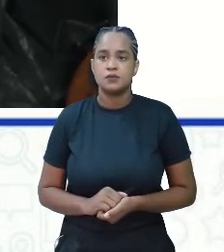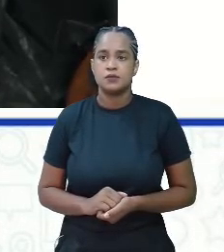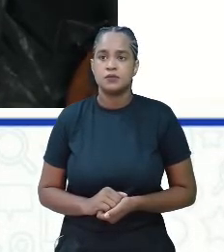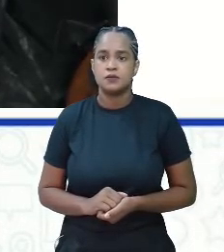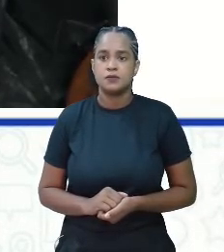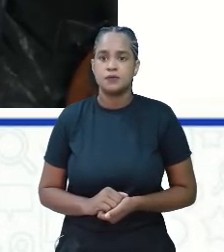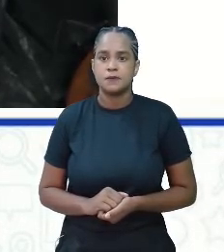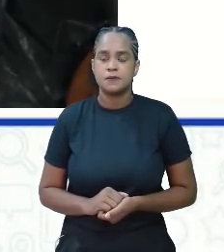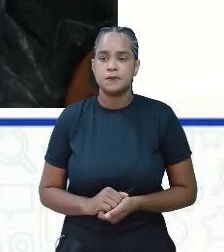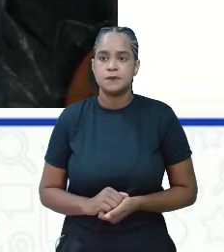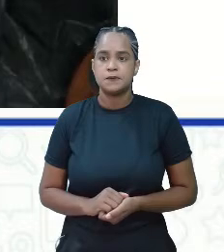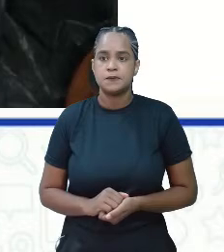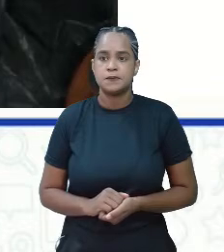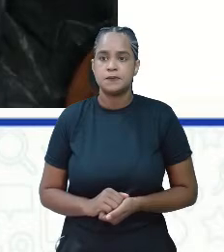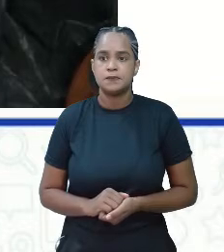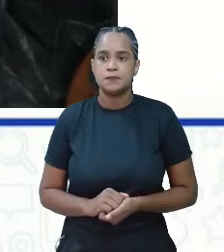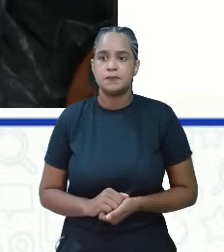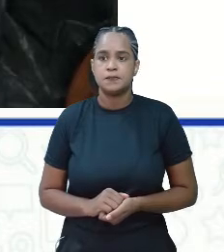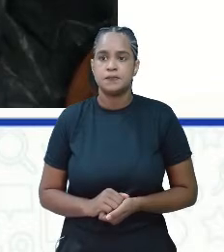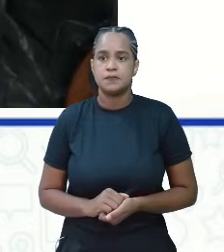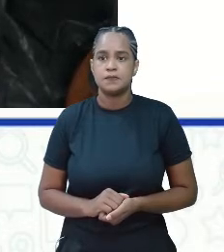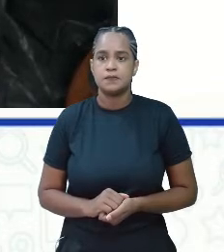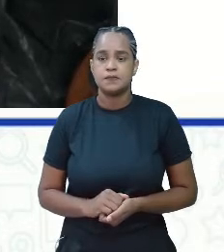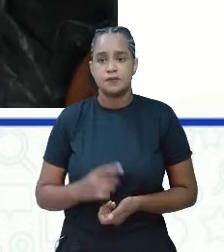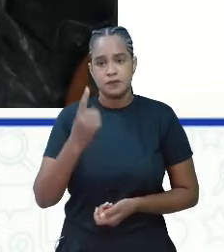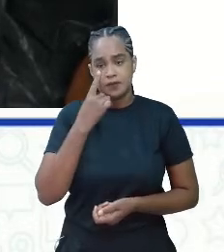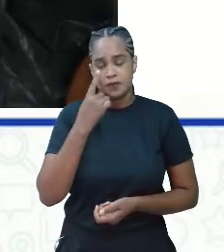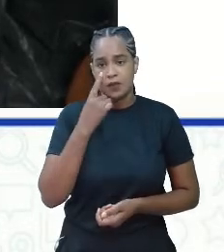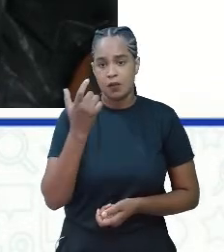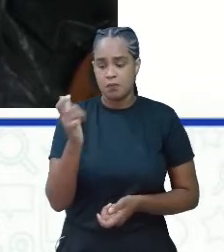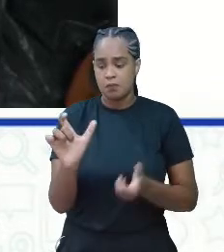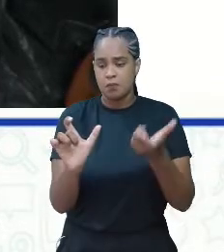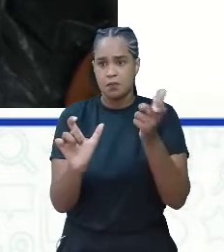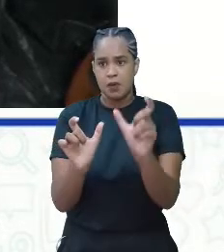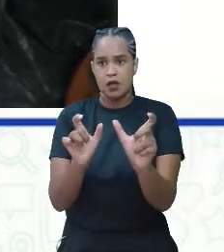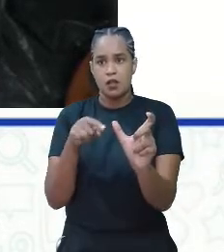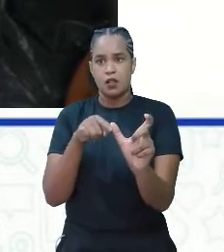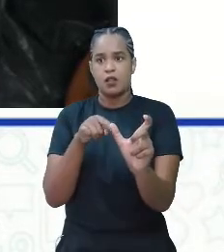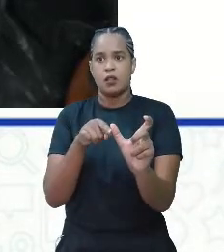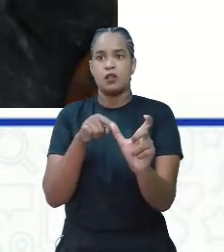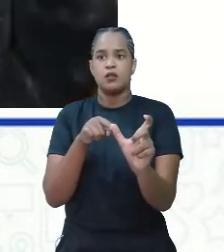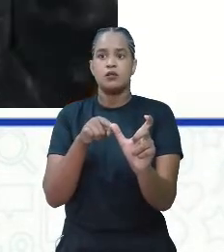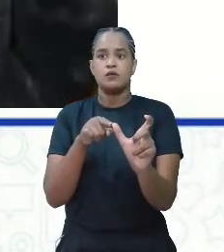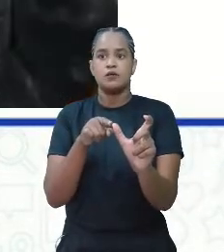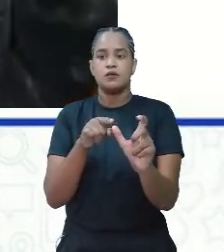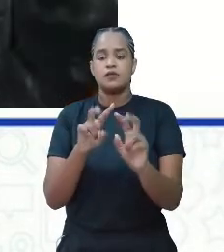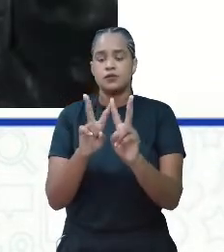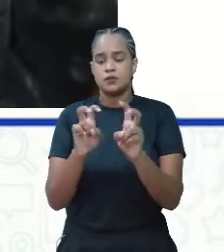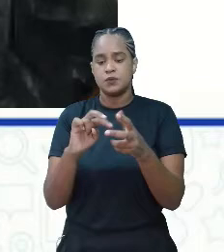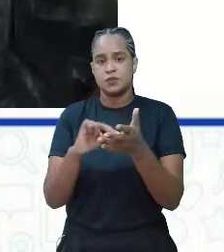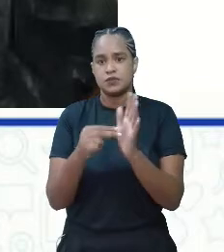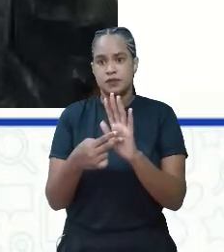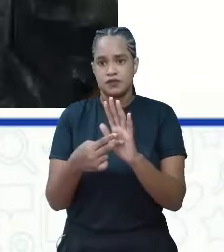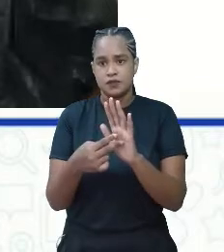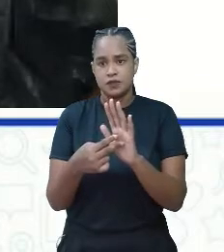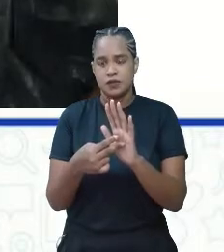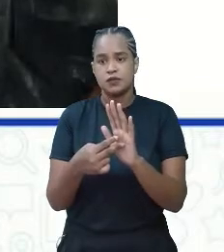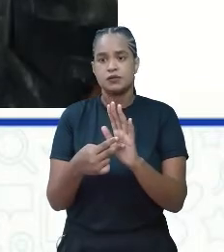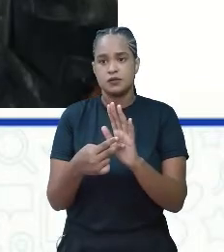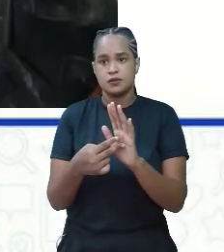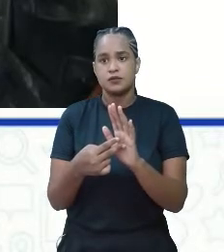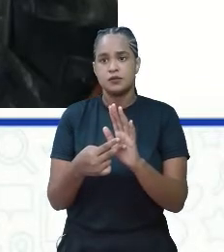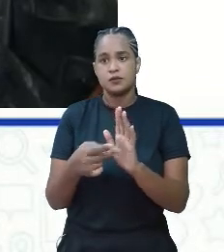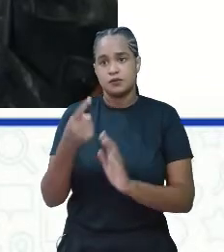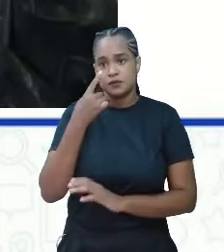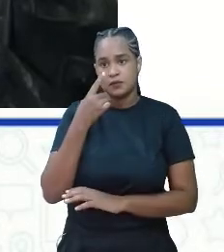sufixo francês, H-I-R-E, quem faz e ficou, quem faz é laúde. O luthier,